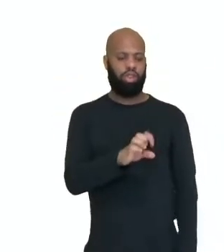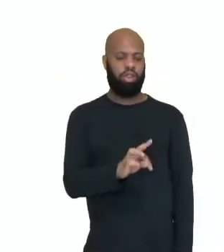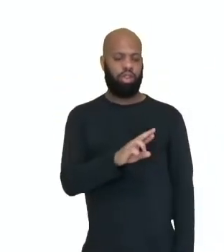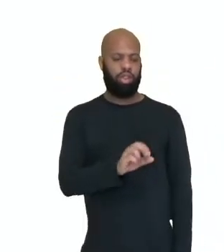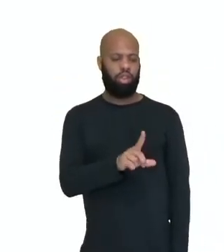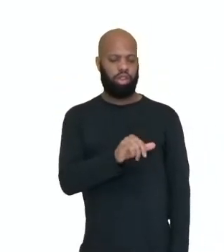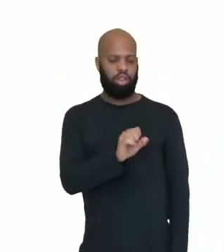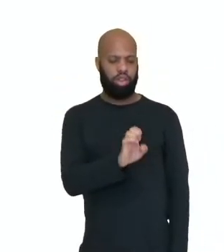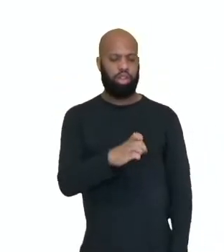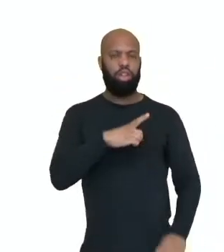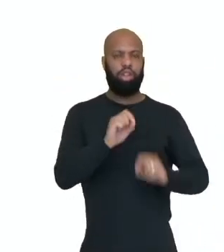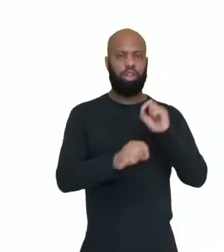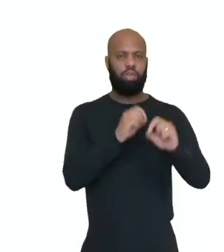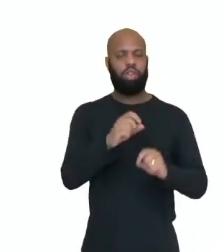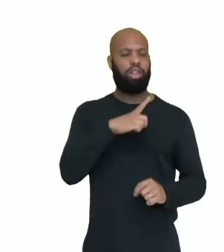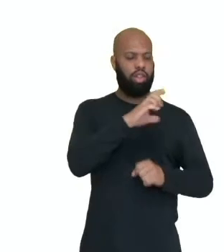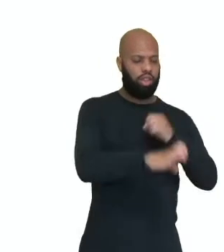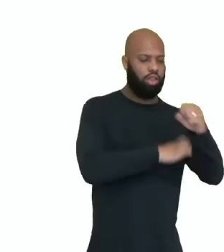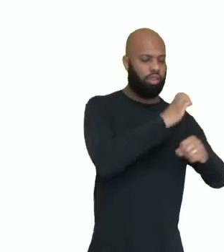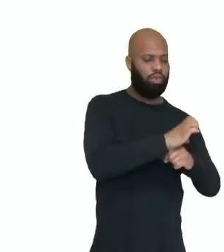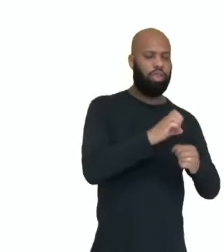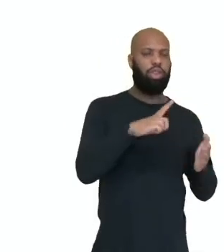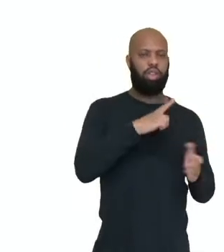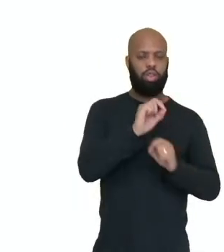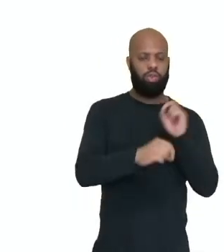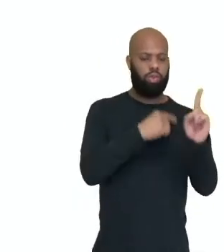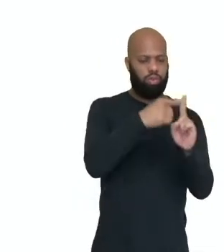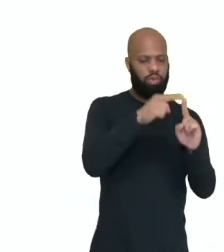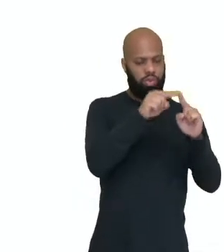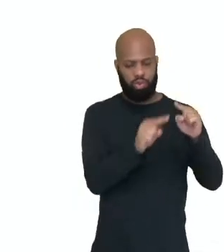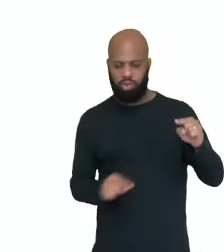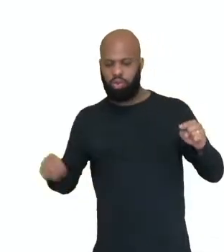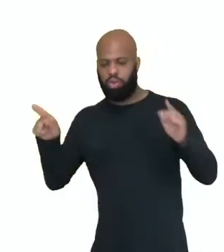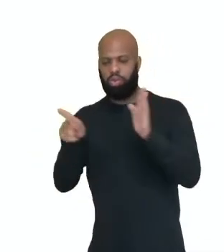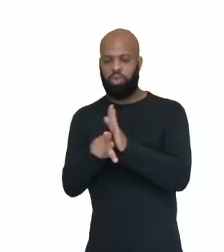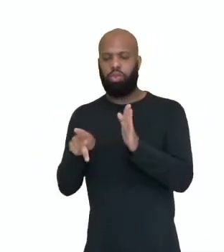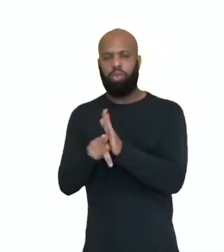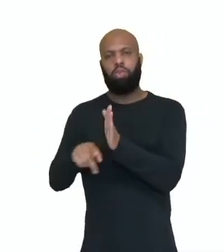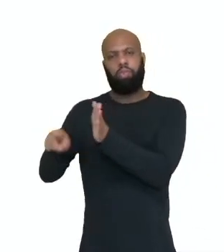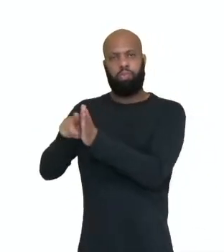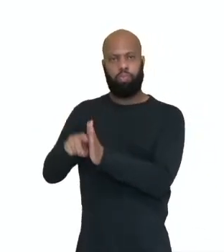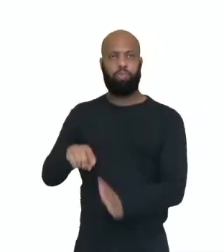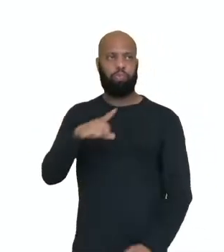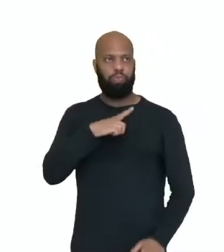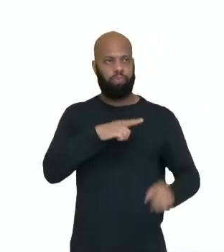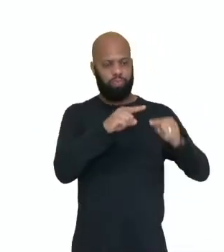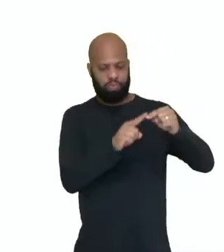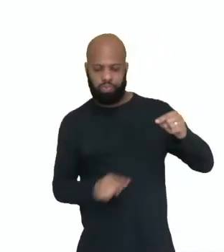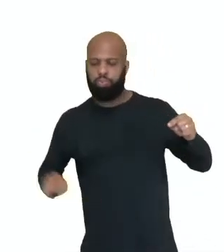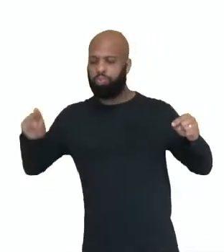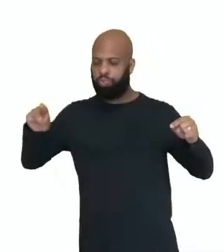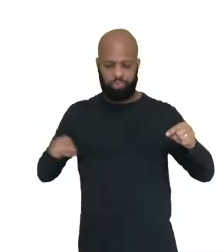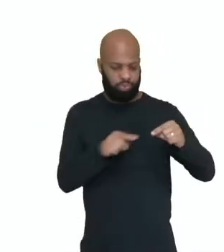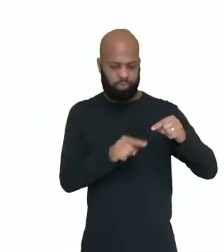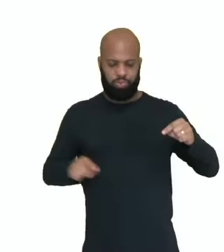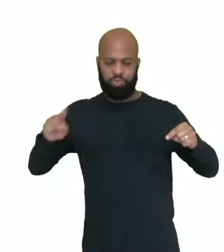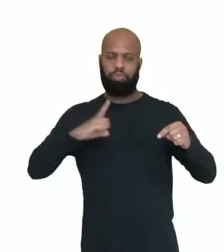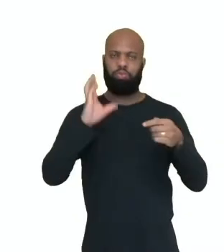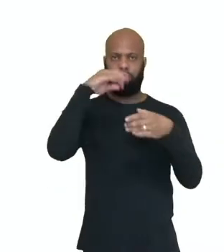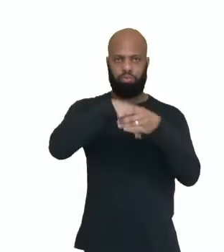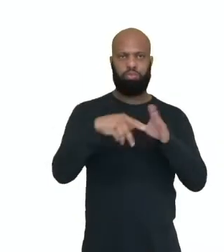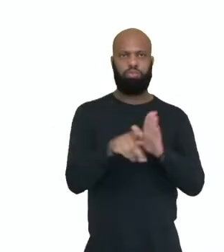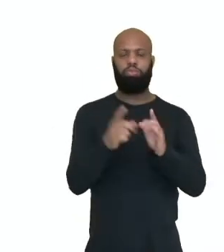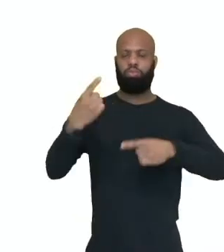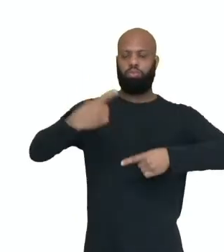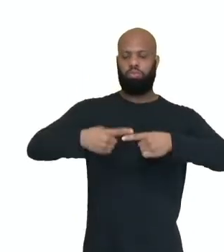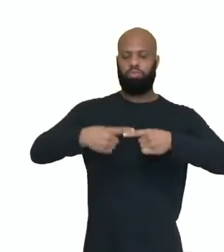dos elétrons acontece do ânodo positivo para o cátodo negativo, né, da parte interna, então, do